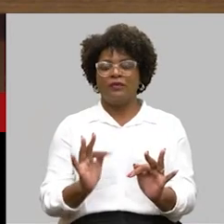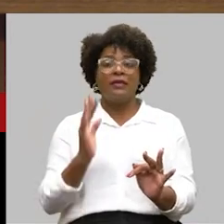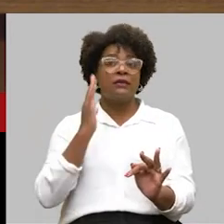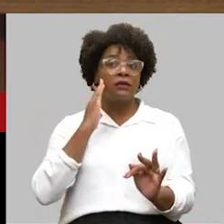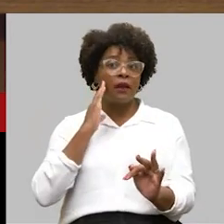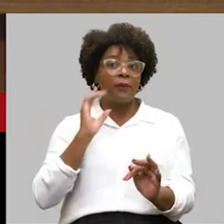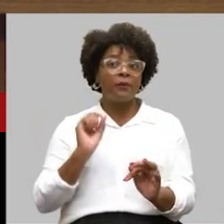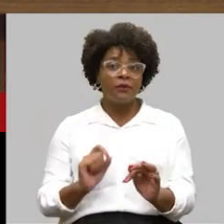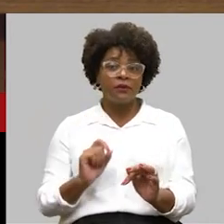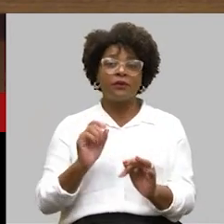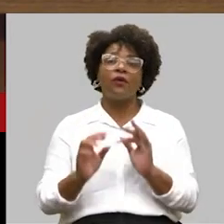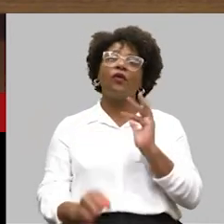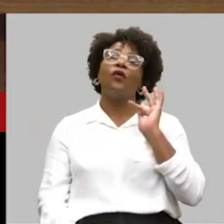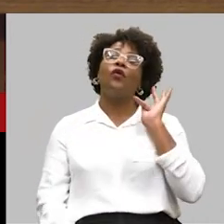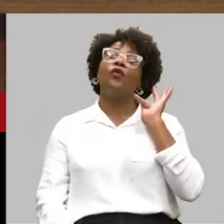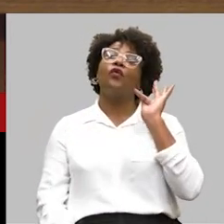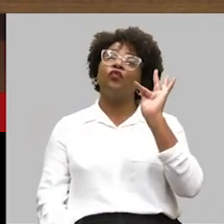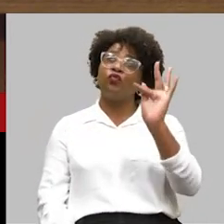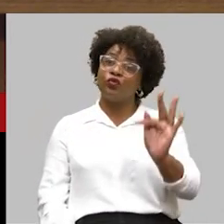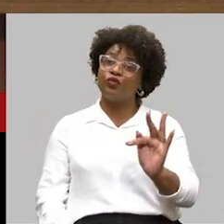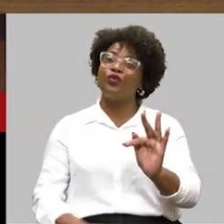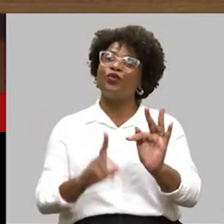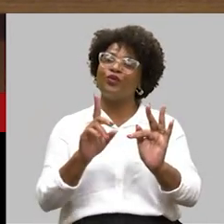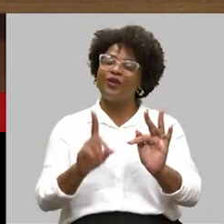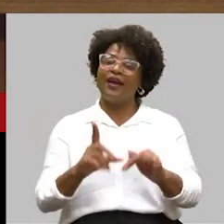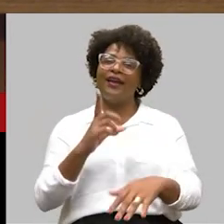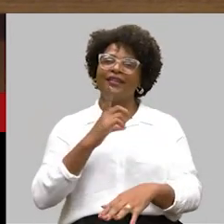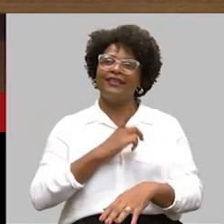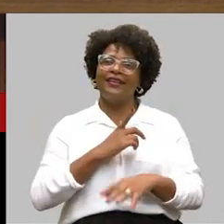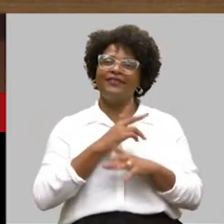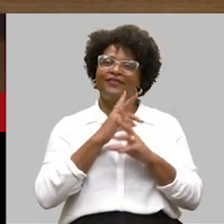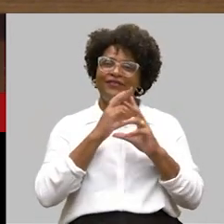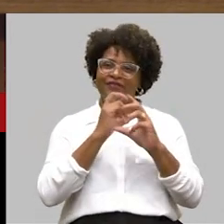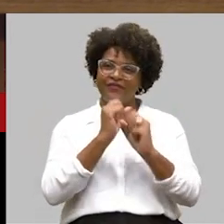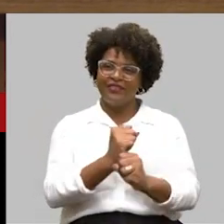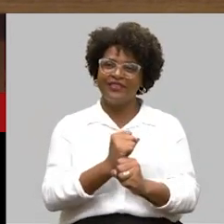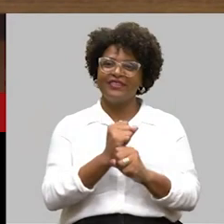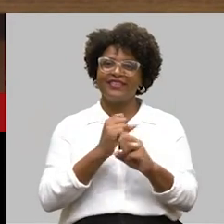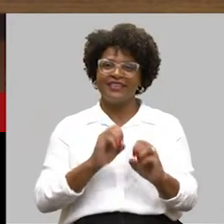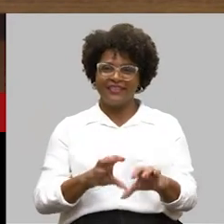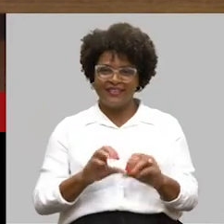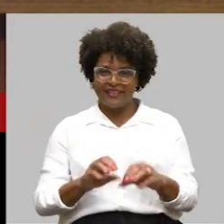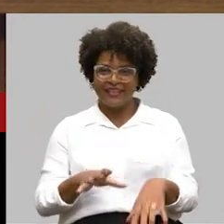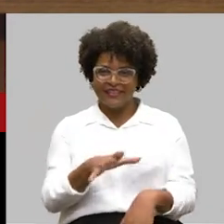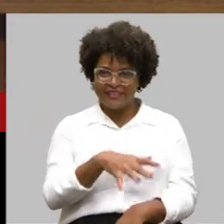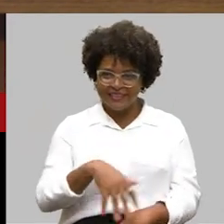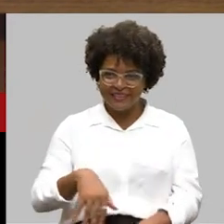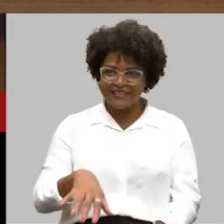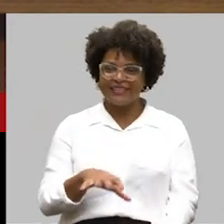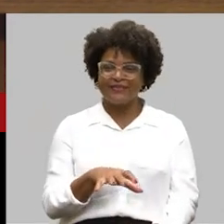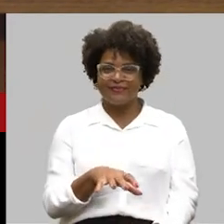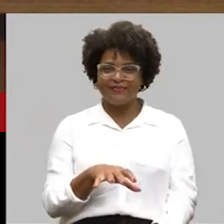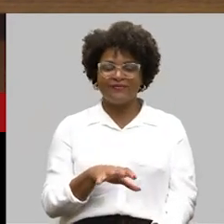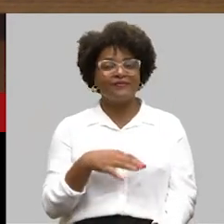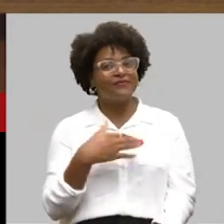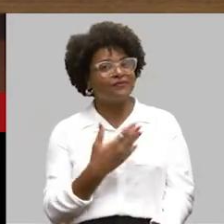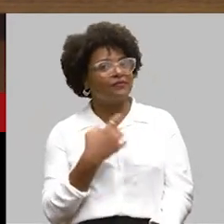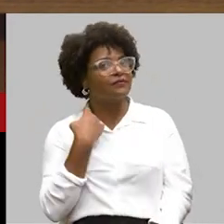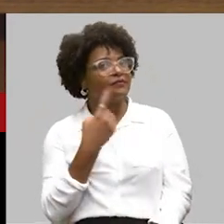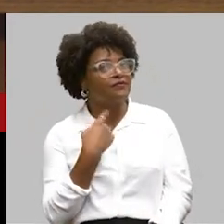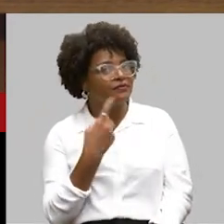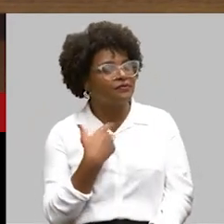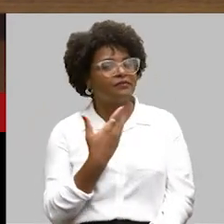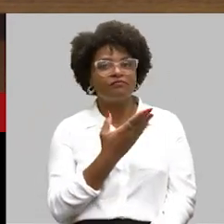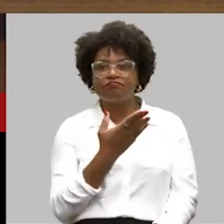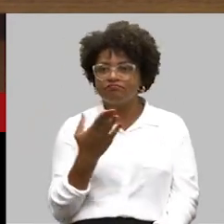é a gente tá sempre fortalecendo a educação dentro dos nossos espaços então Deputado deputada a